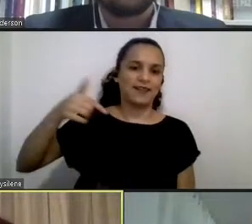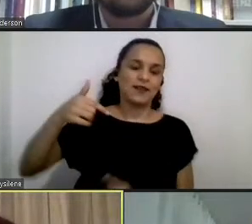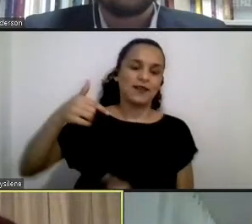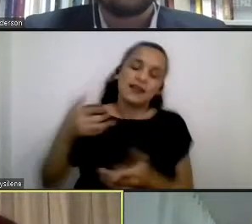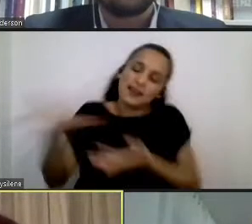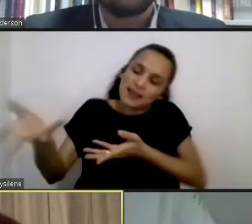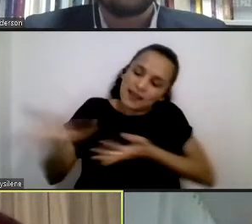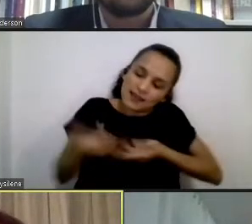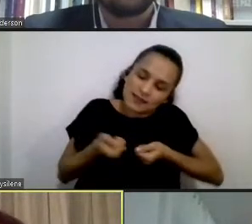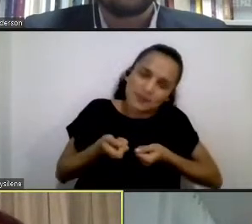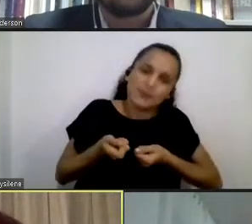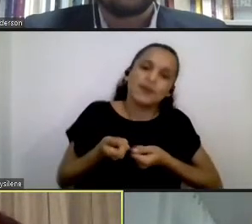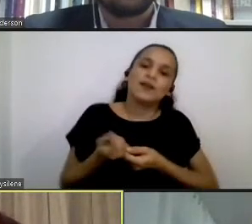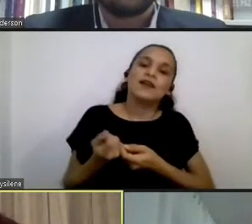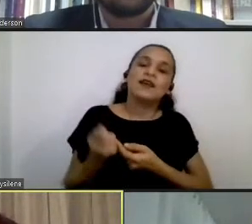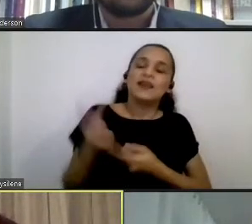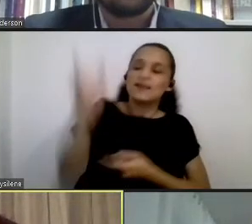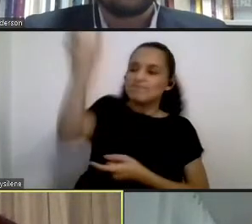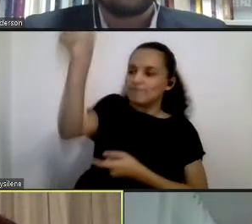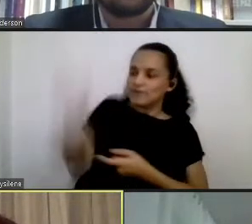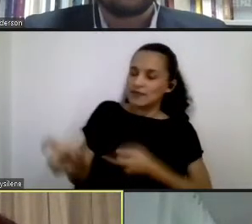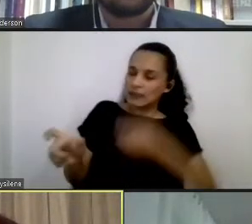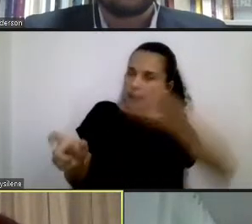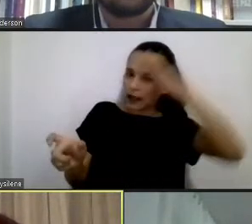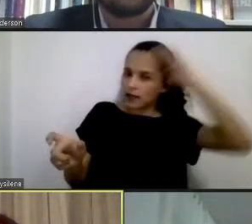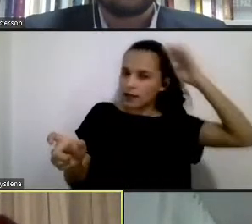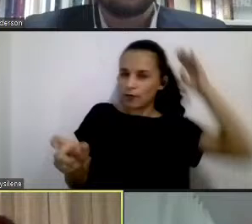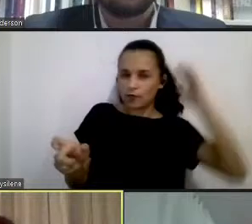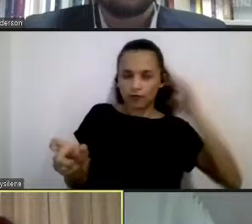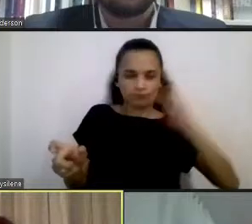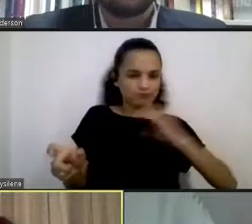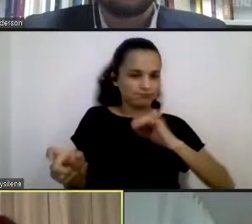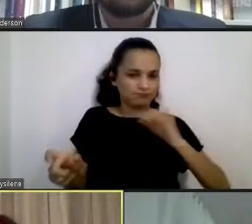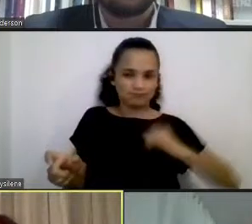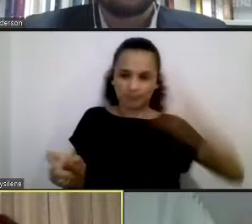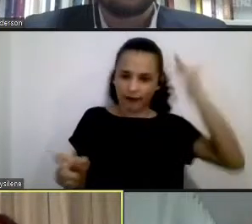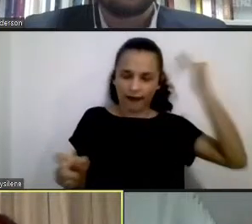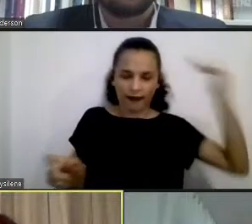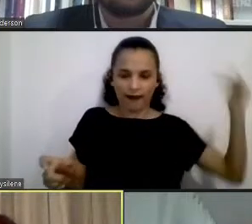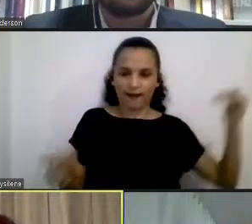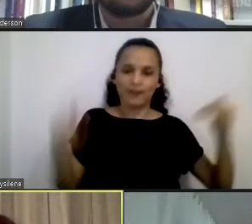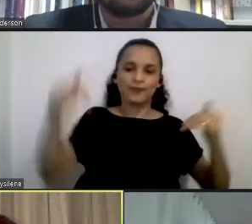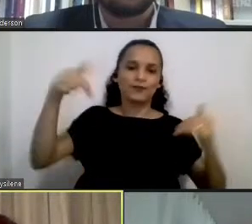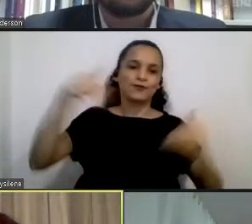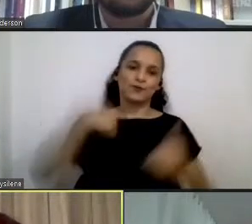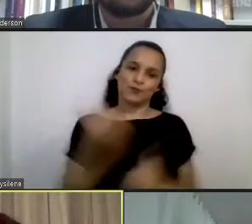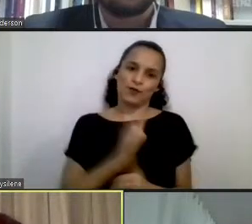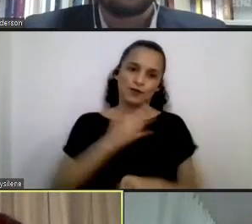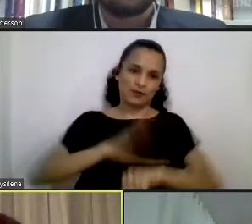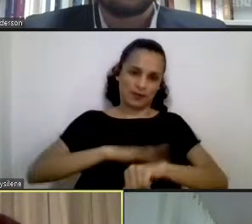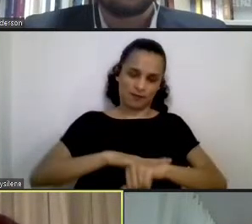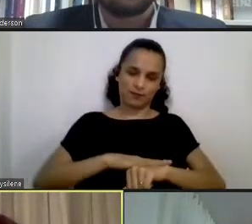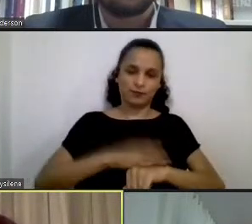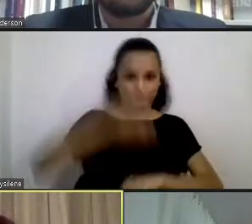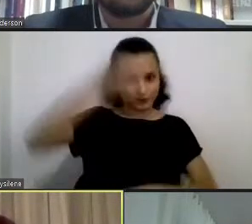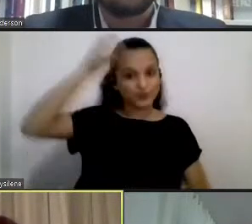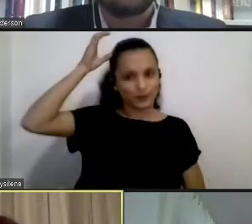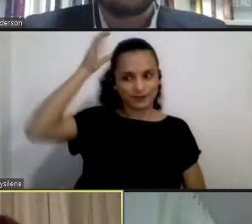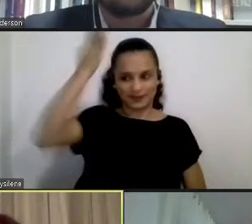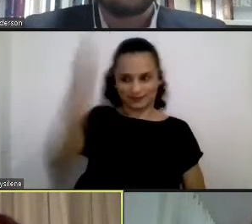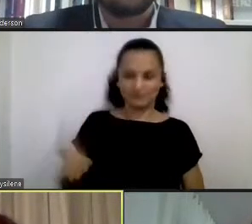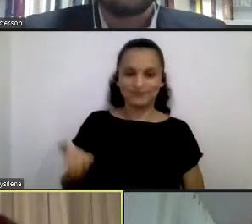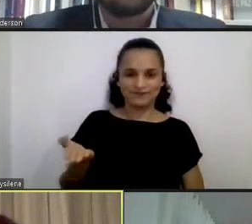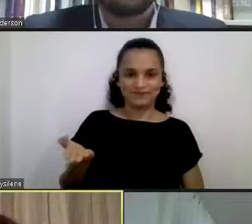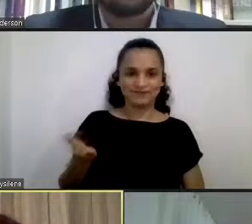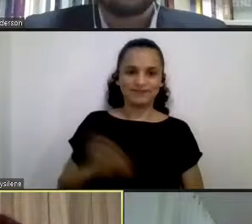recebermos hoje um dos maiores intelectuais do nosso tempo, que é o professor Noam Chomsky.